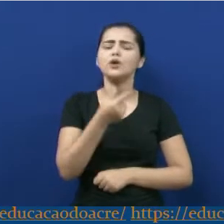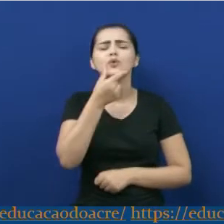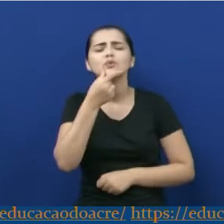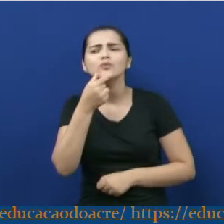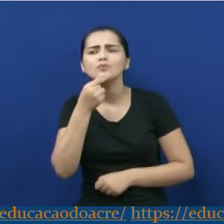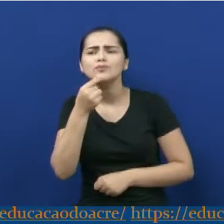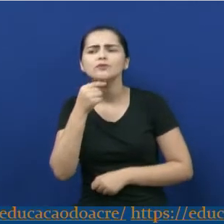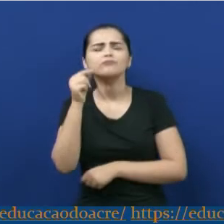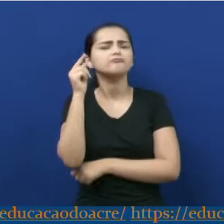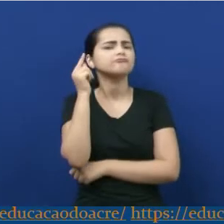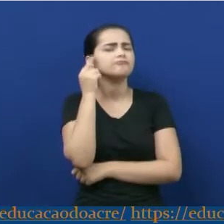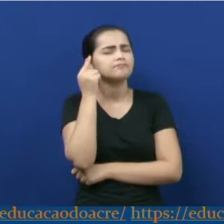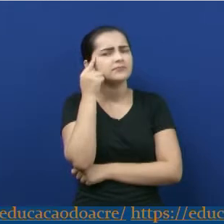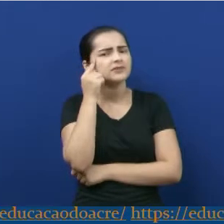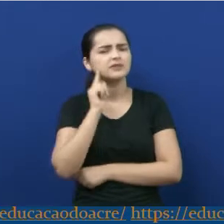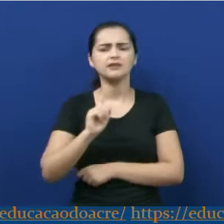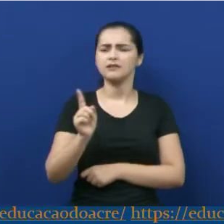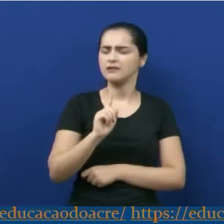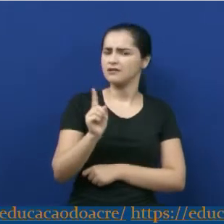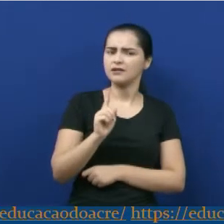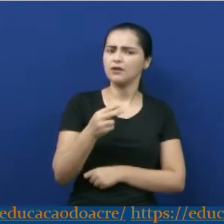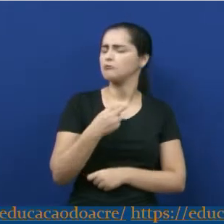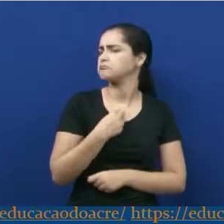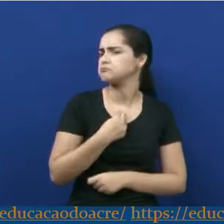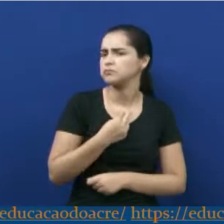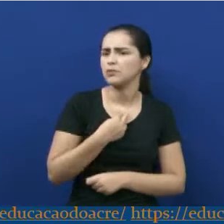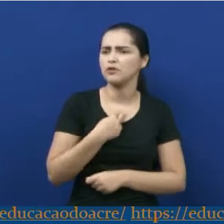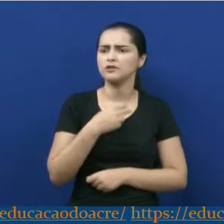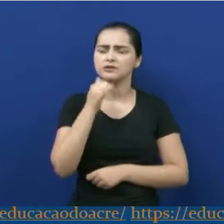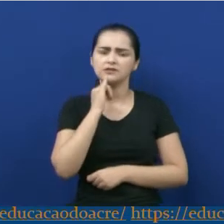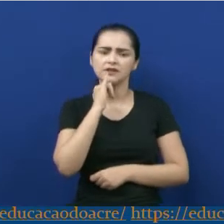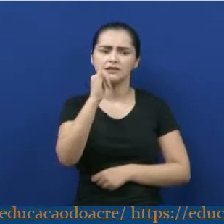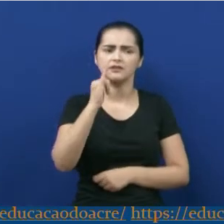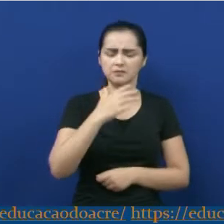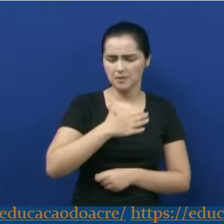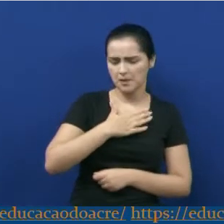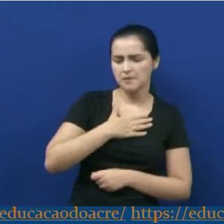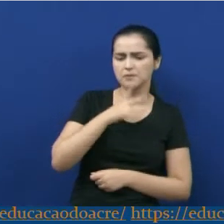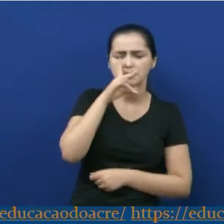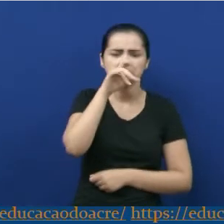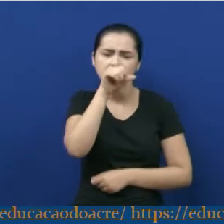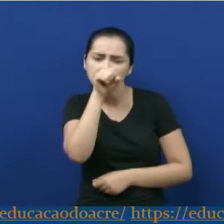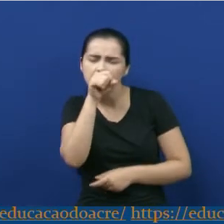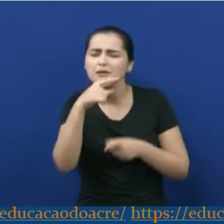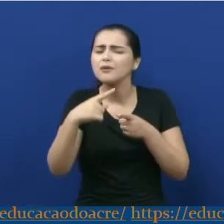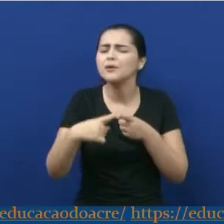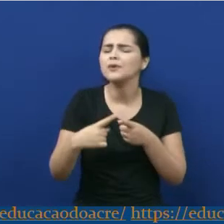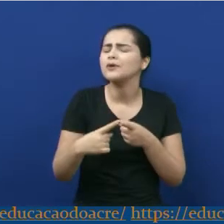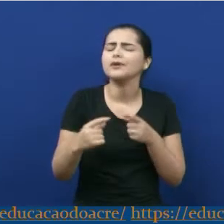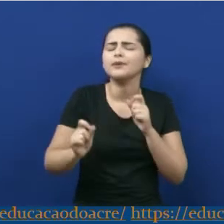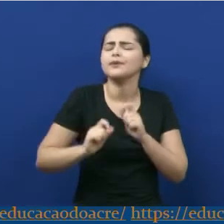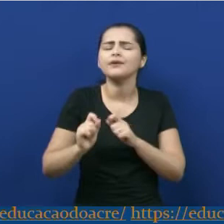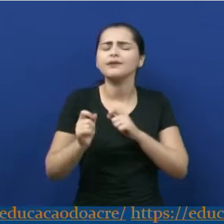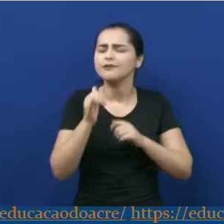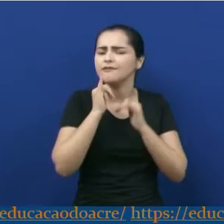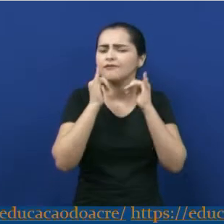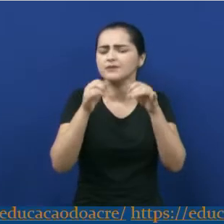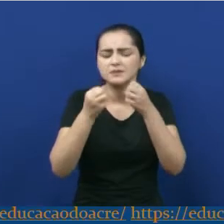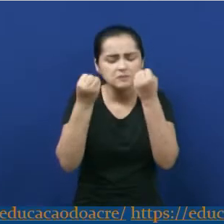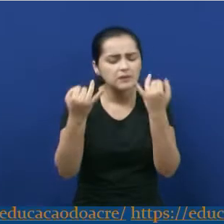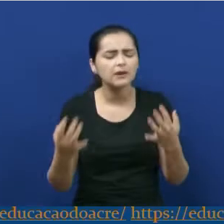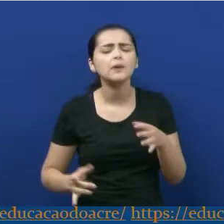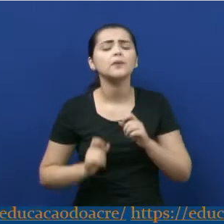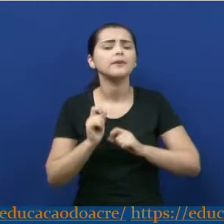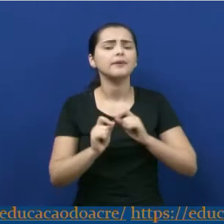fica pensando não mas isso não pode ser dito nem pela minha mãe nem para o meu pelo meu pai que que ele quis dizer ele